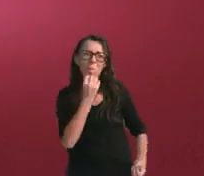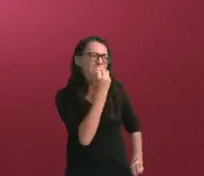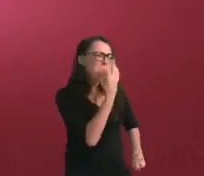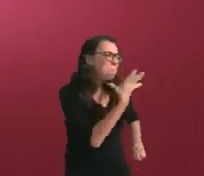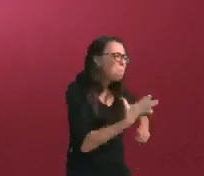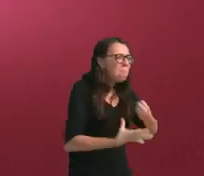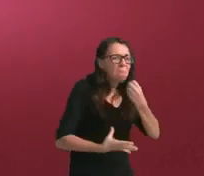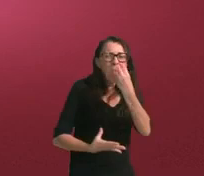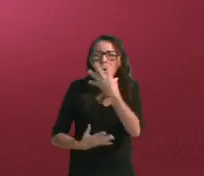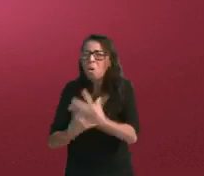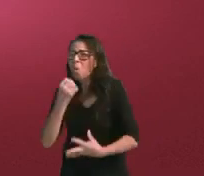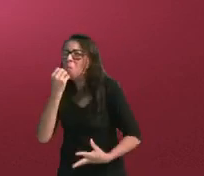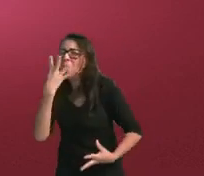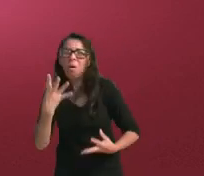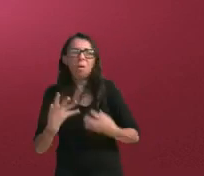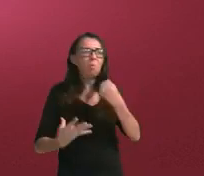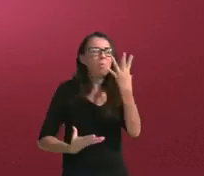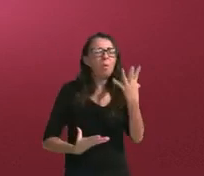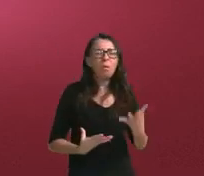a realizar